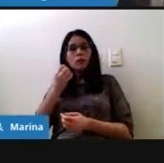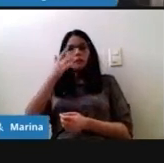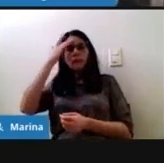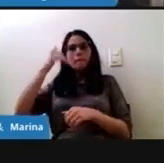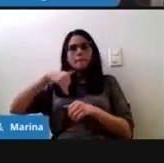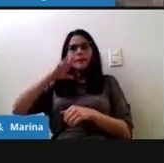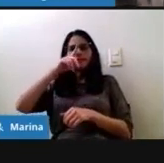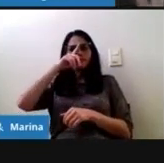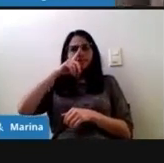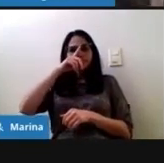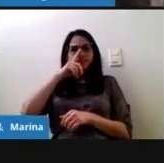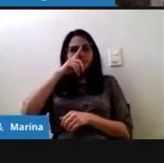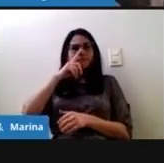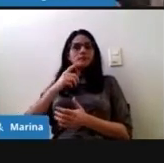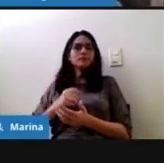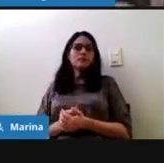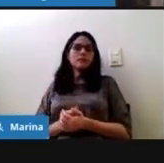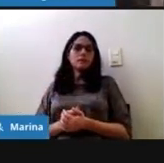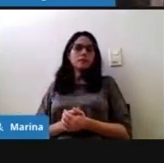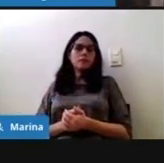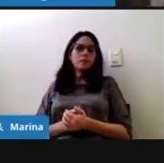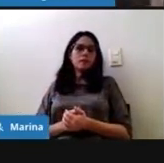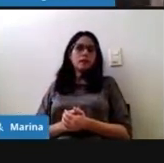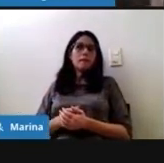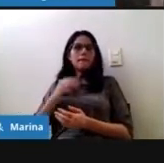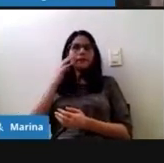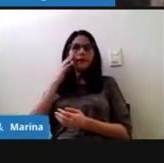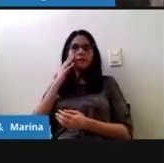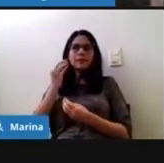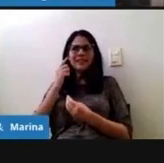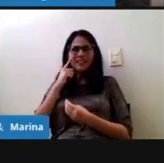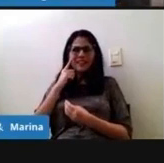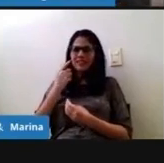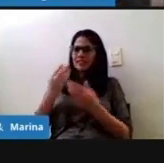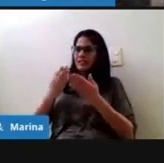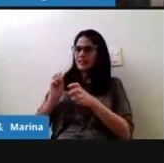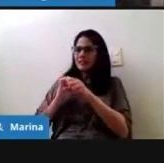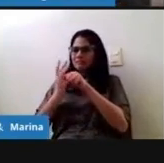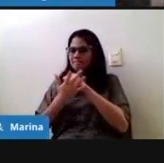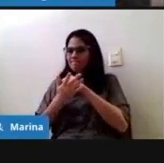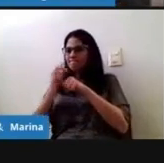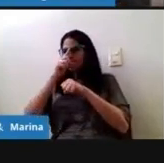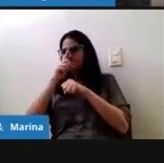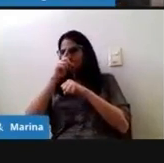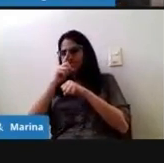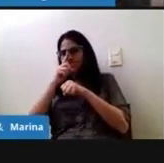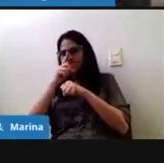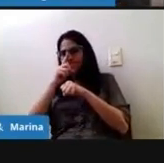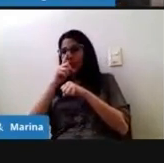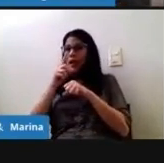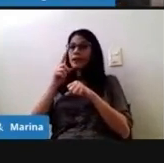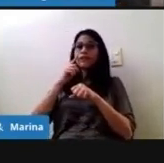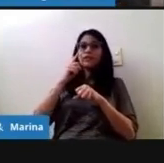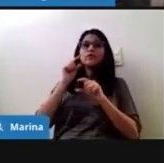riscos para o agravamento do enfrentamento da pandemia. E nisso nós identificamos agora, contrariamente, a